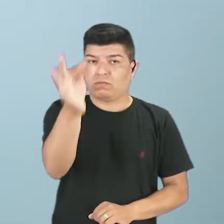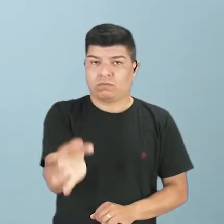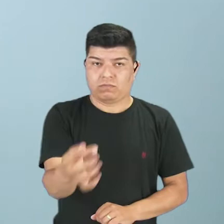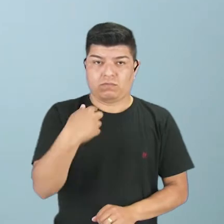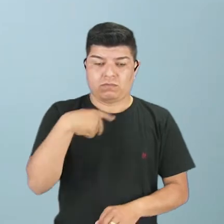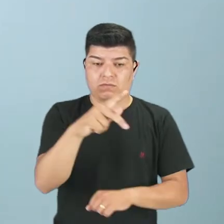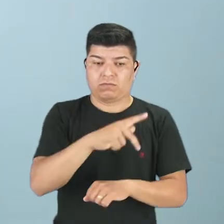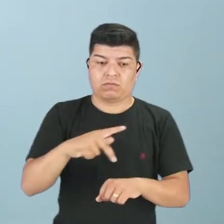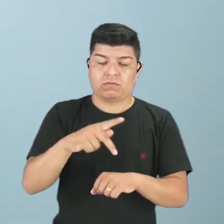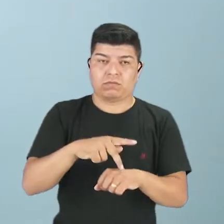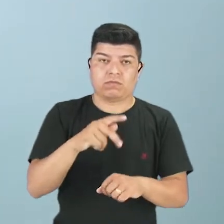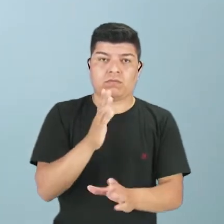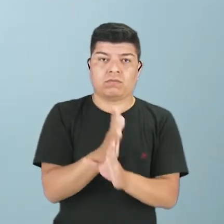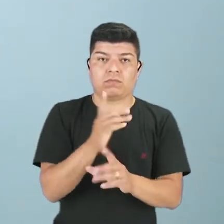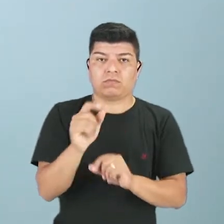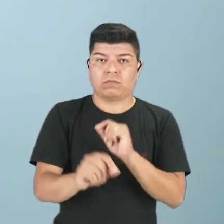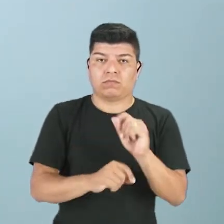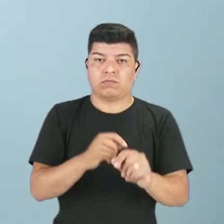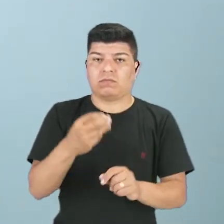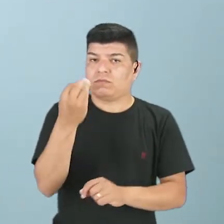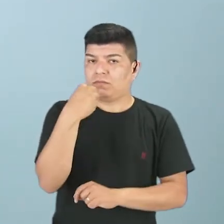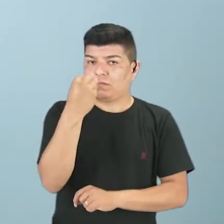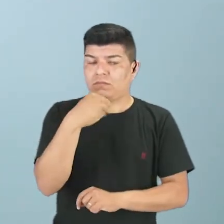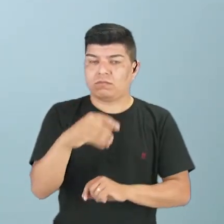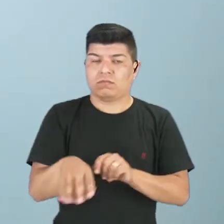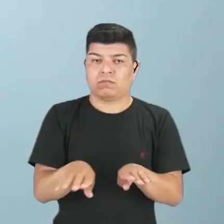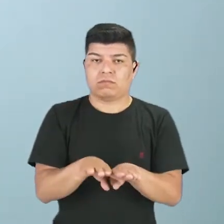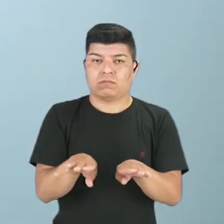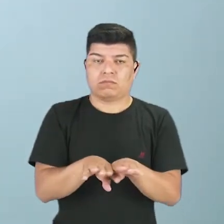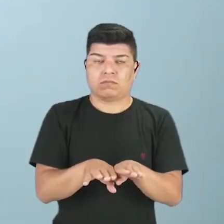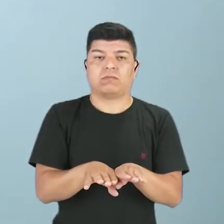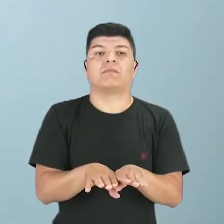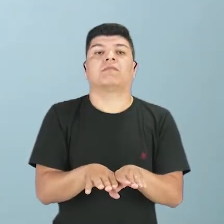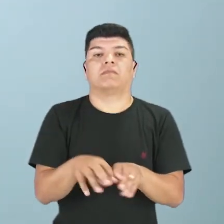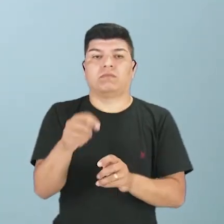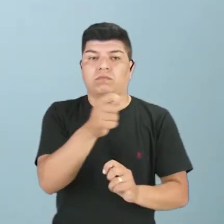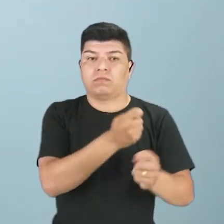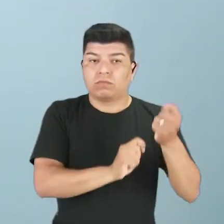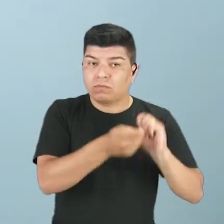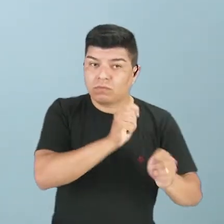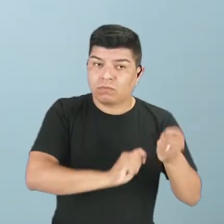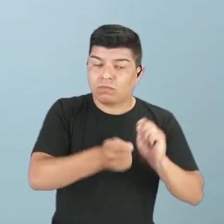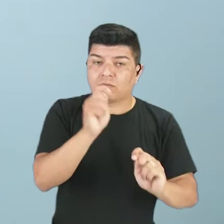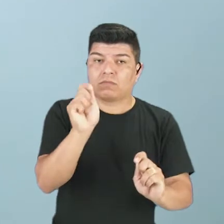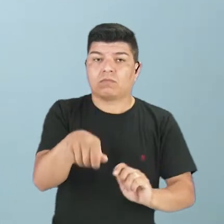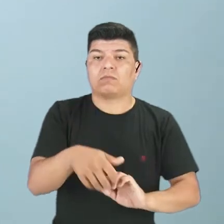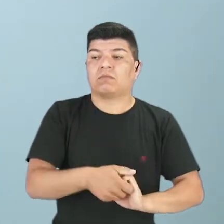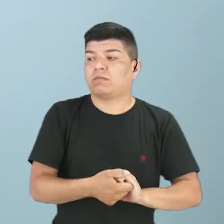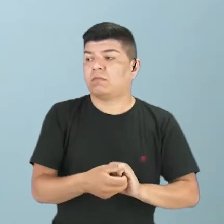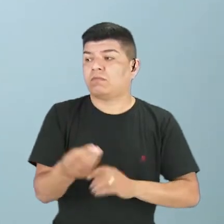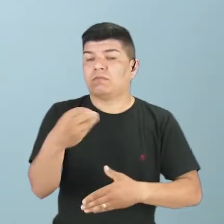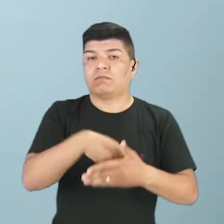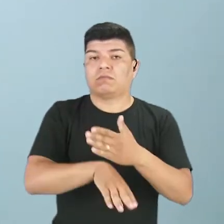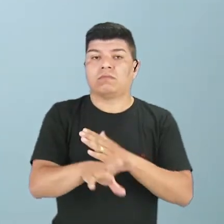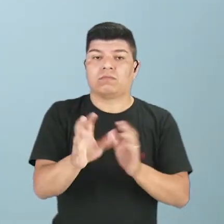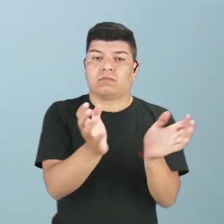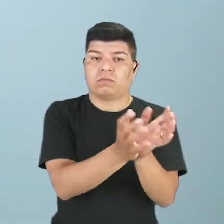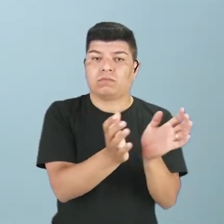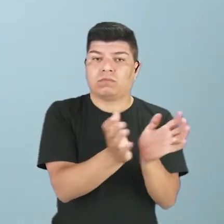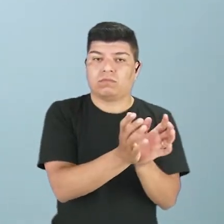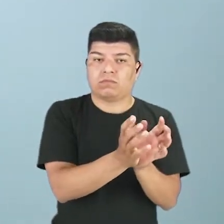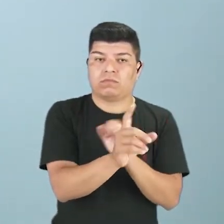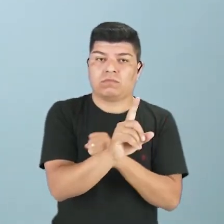esses países, em função da sua vulnerabilidade, da sua fraqueza econômica, pudesse se incorporar no